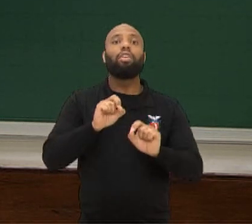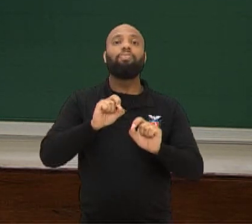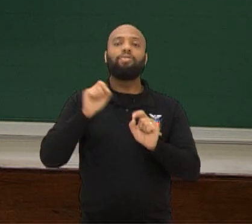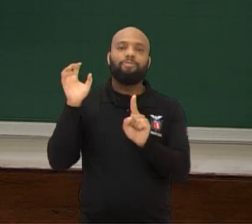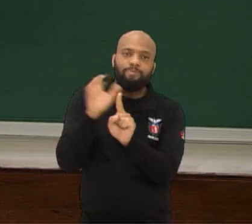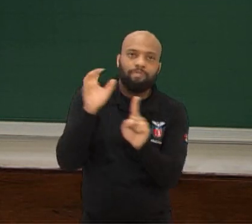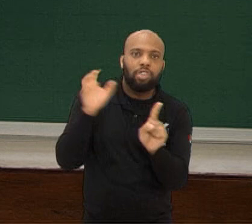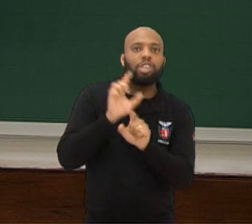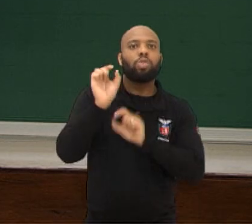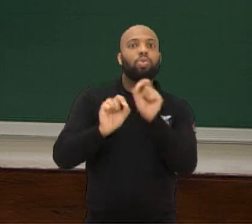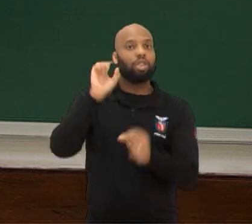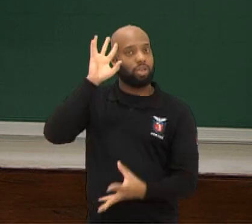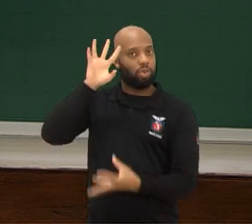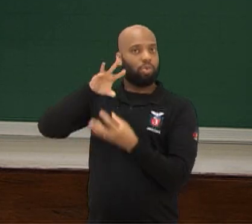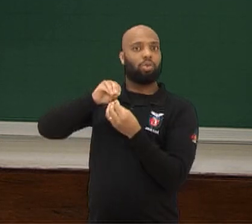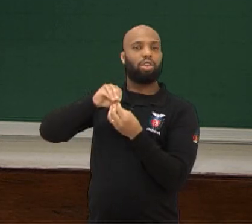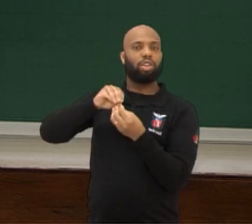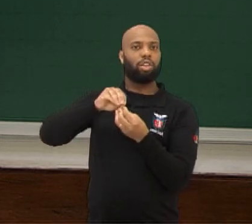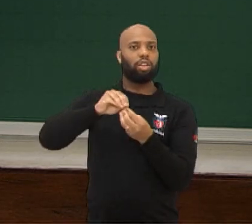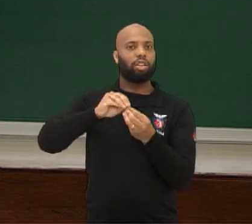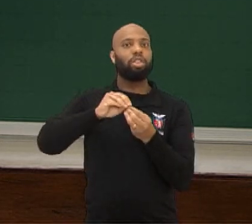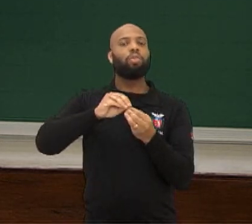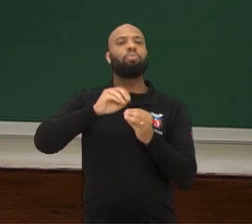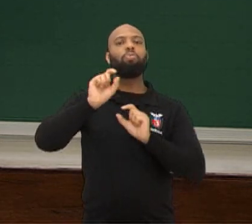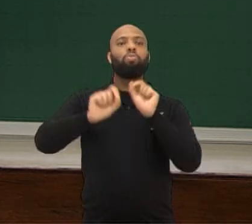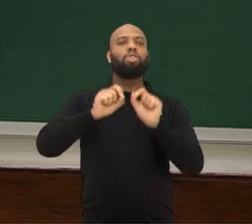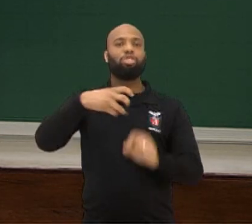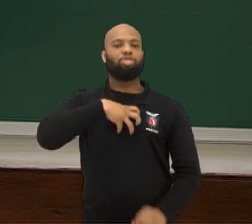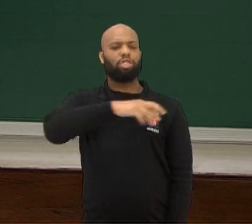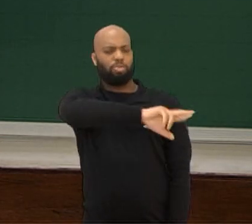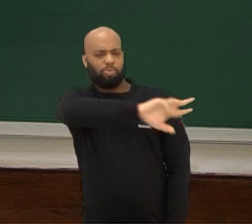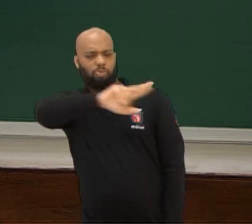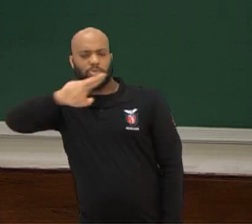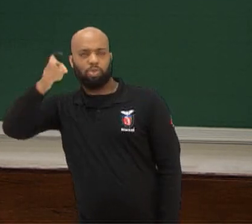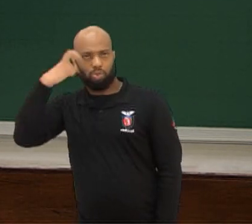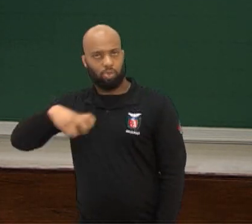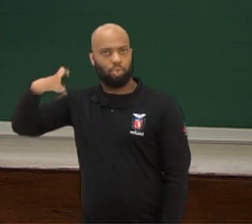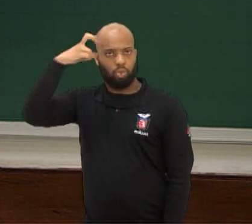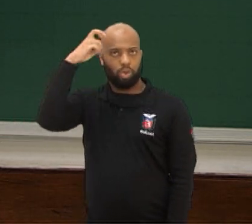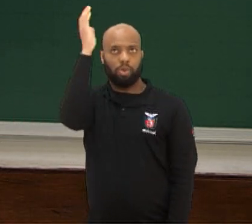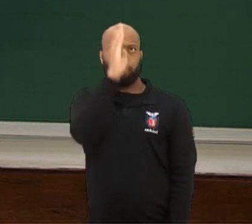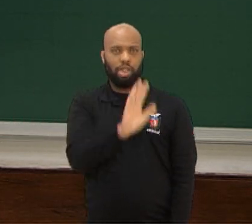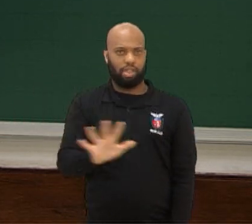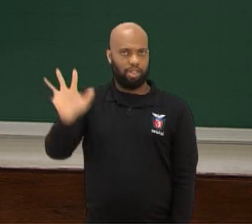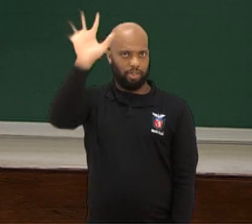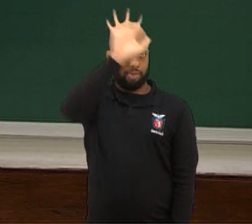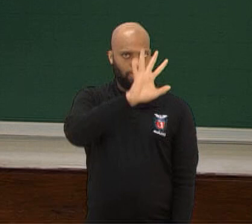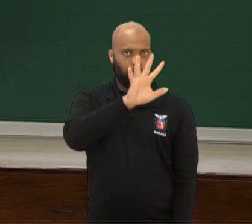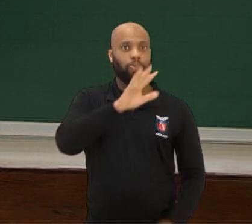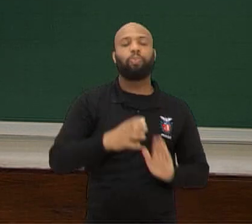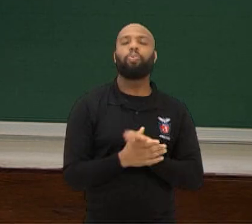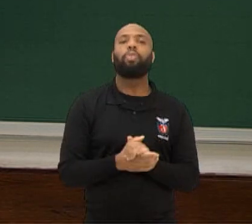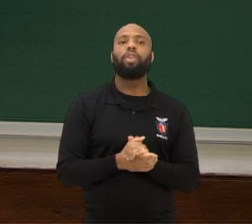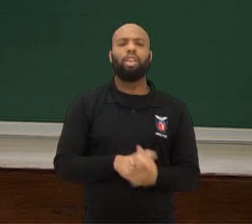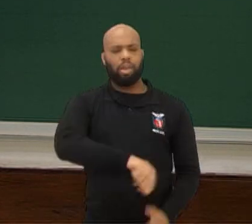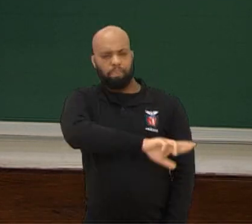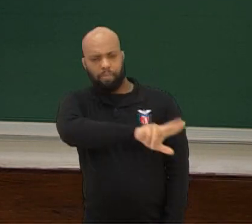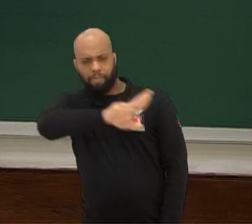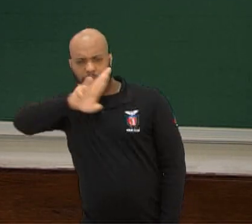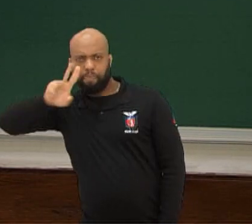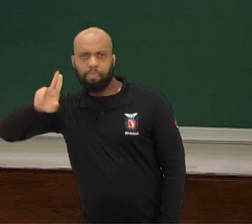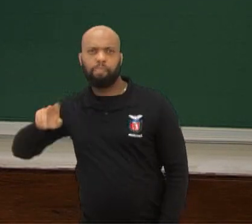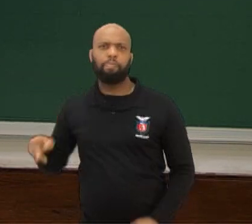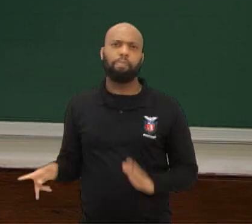no que a gente entende como diversidade cultural do Brasil como um todo. Só existe diversidade no